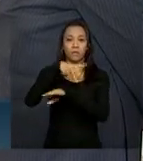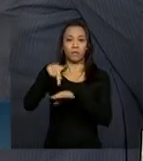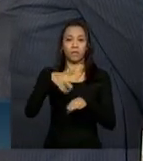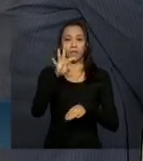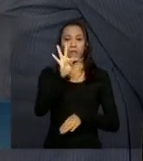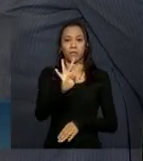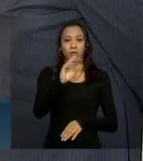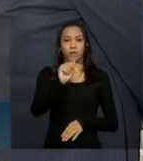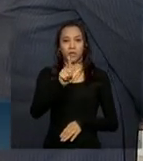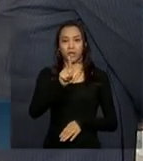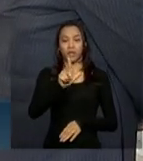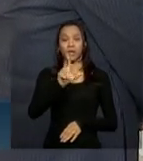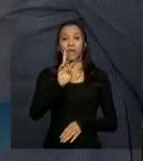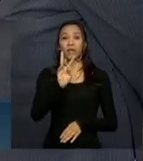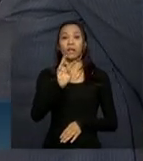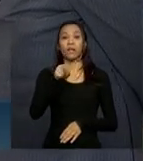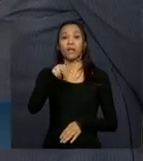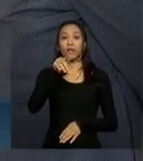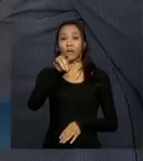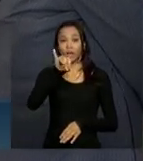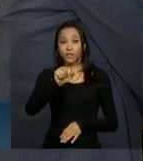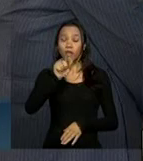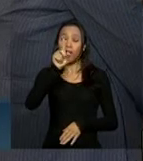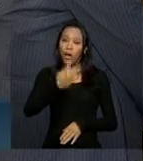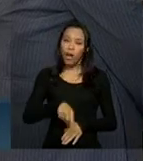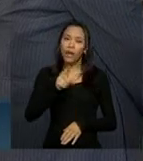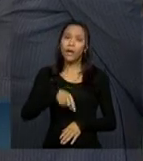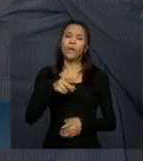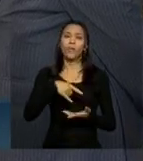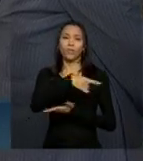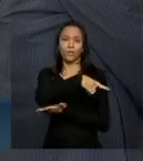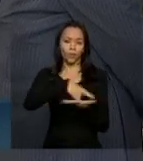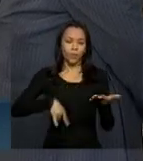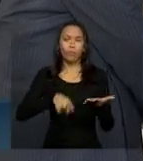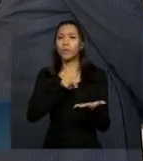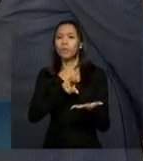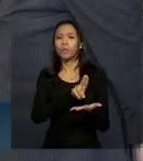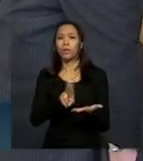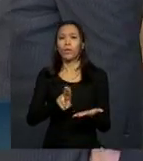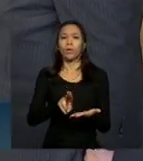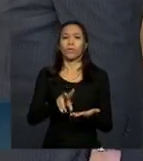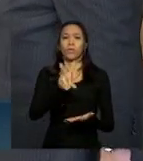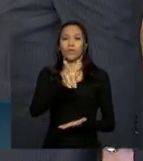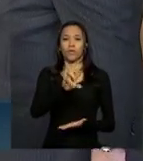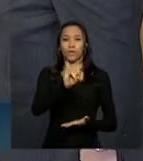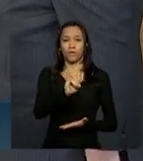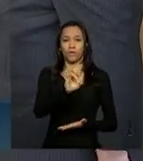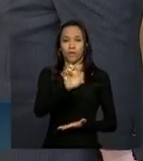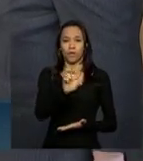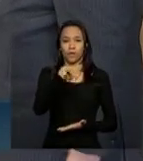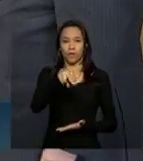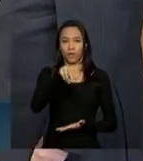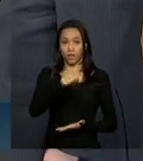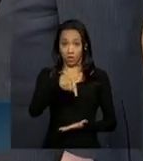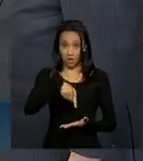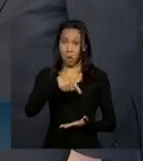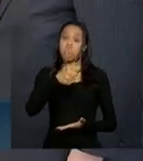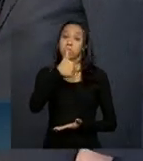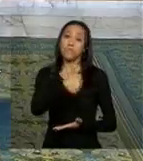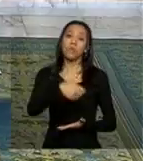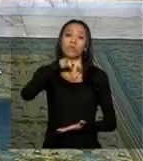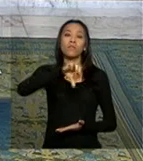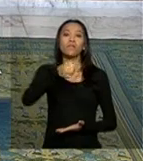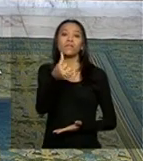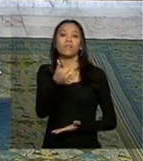são definidas no plano do direito internacional pela Convenção de Viena sobre Relações Diplomáticas de